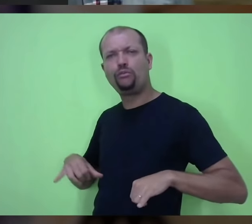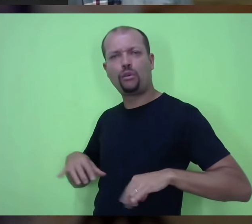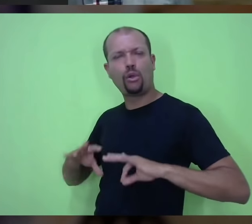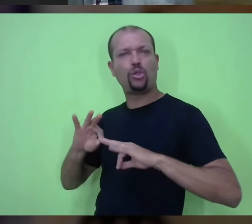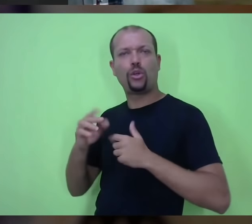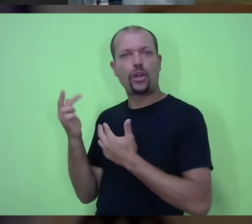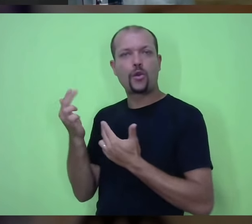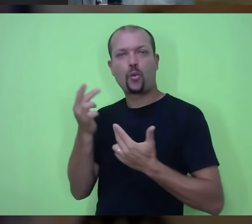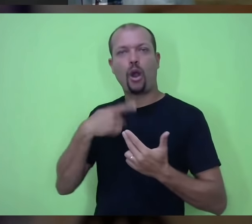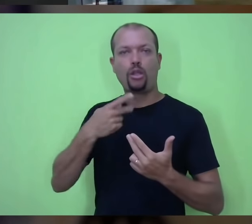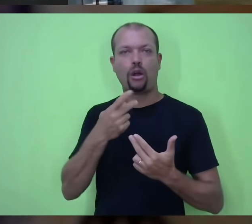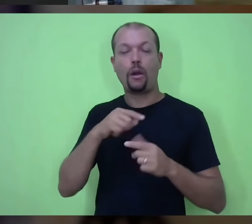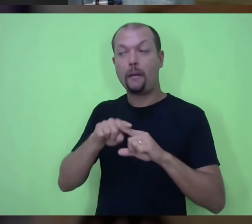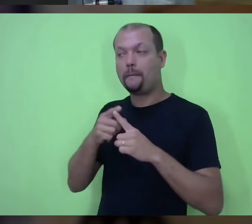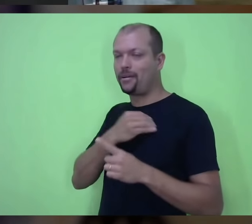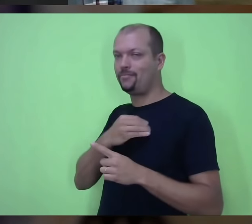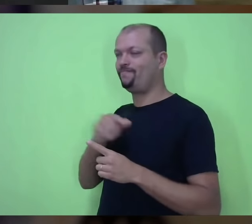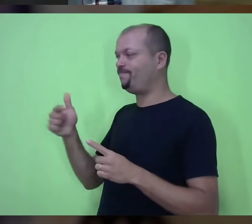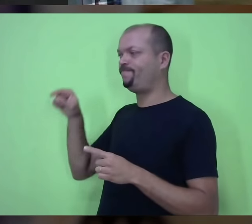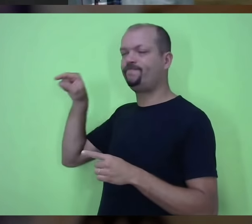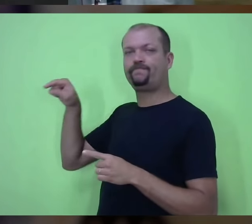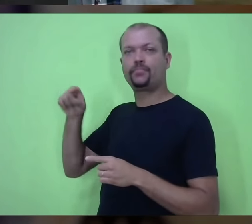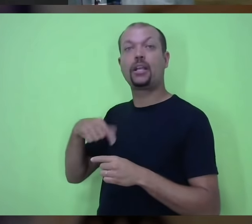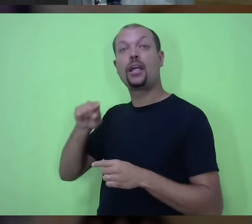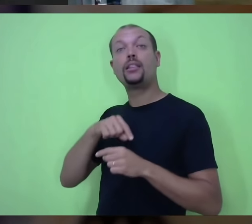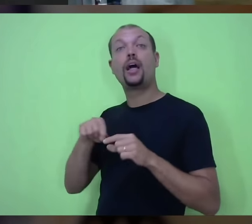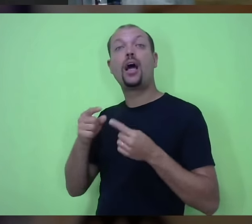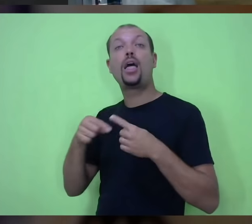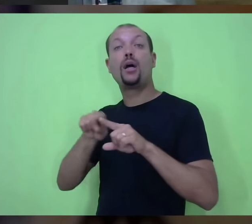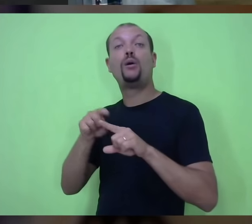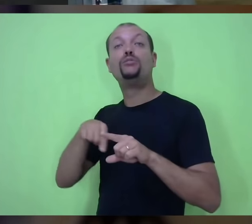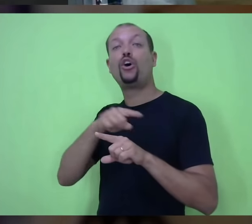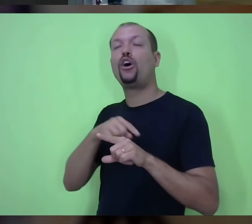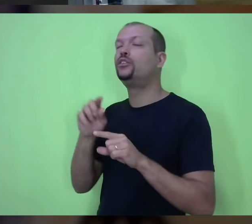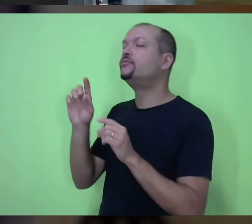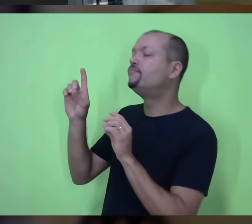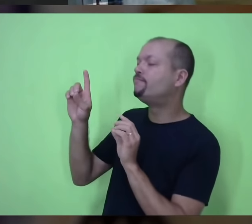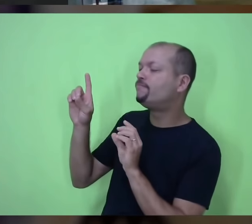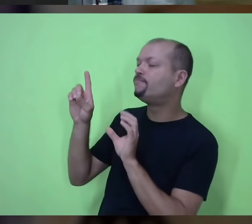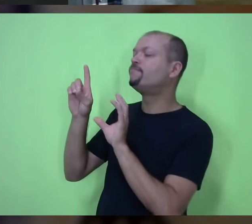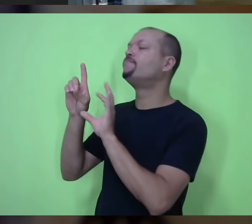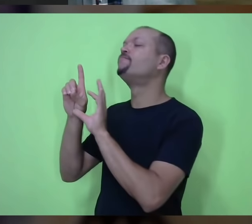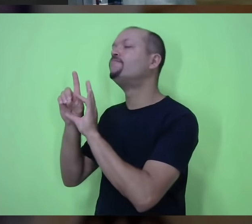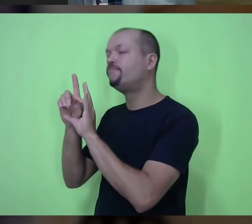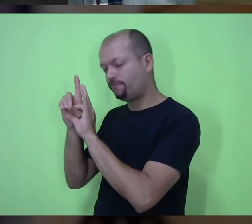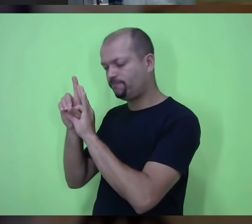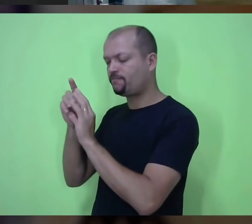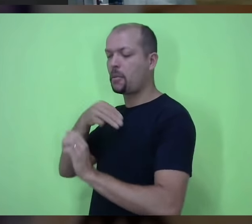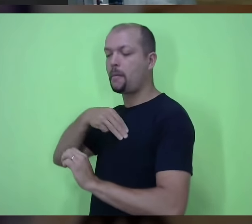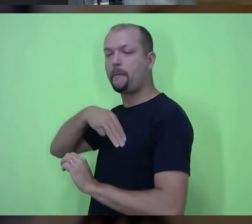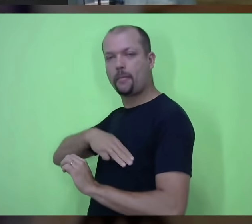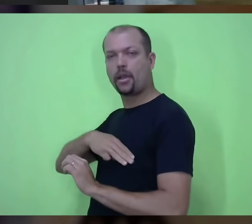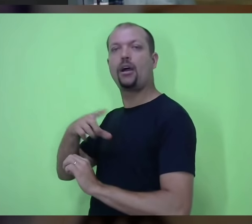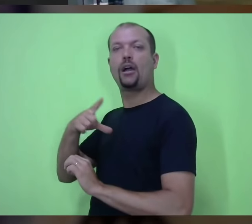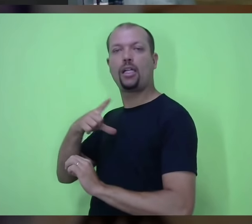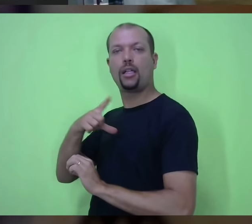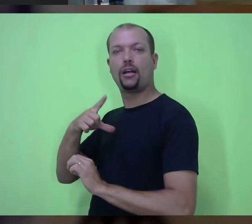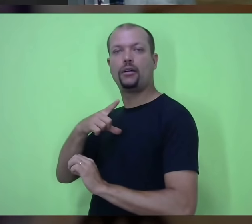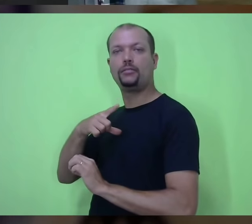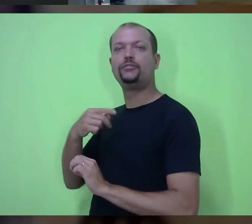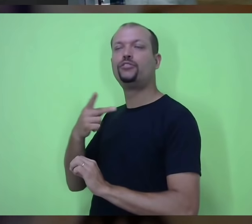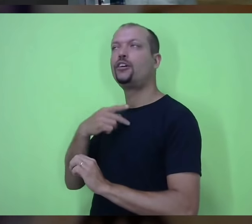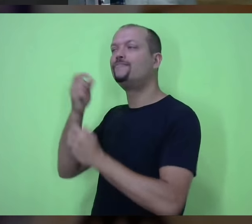semelhança, mas sem pecado. Acheguemo-nos, portanto, confiadamente junto ao trono da graça, a fim de recebermos misericórdia e